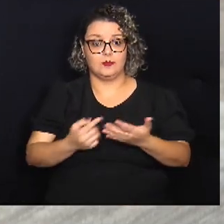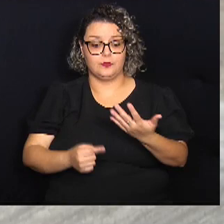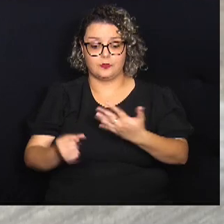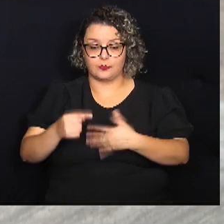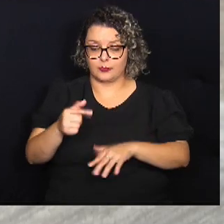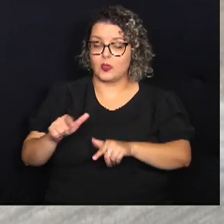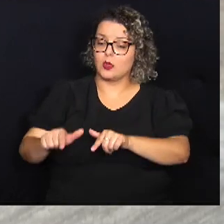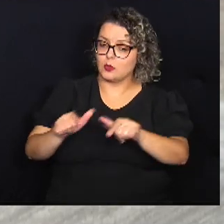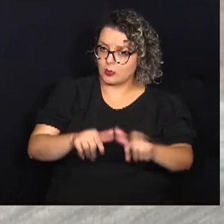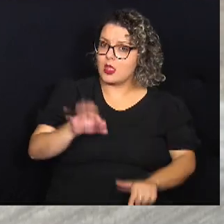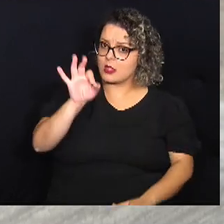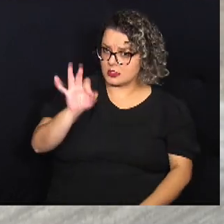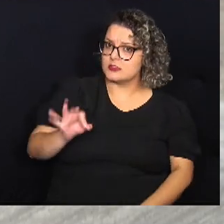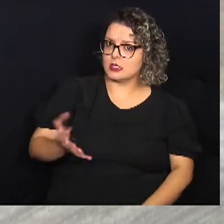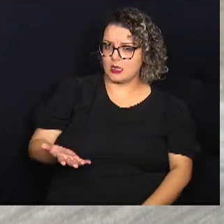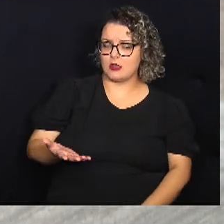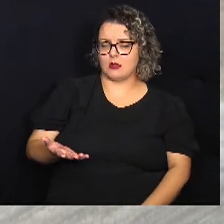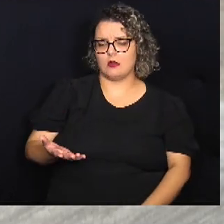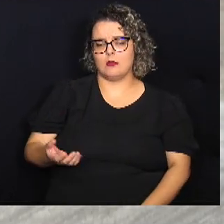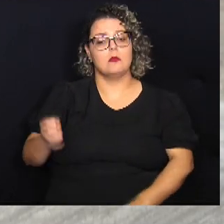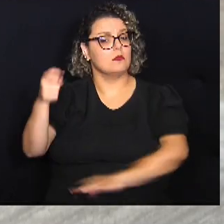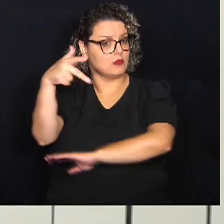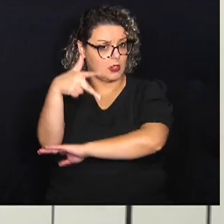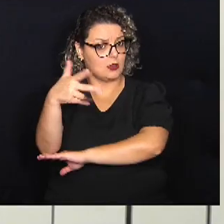lugares ideais para a colocação de radar.